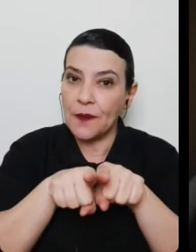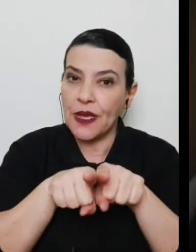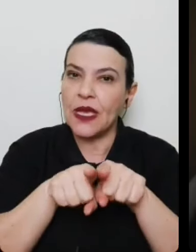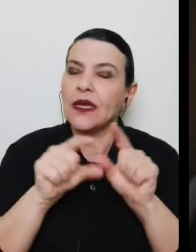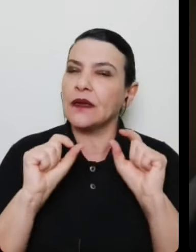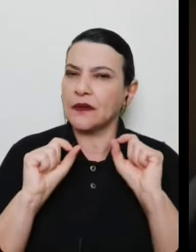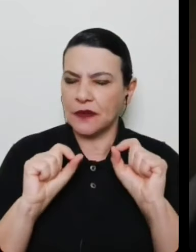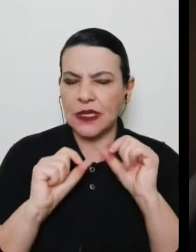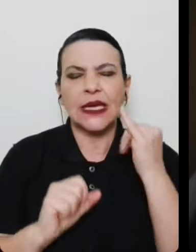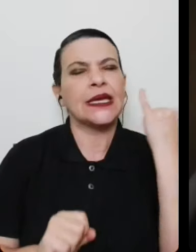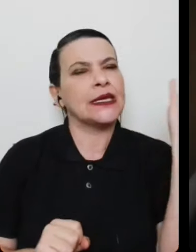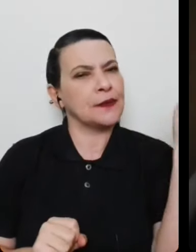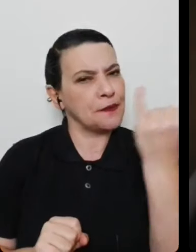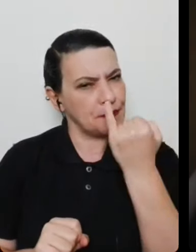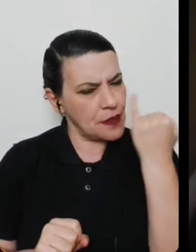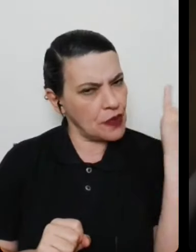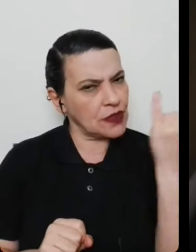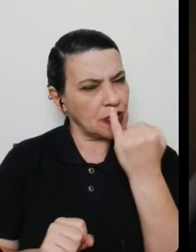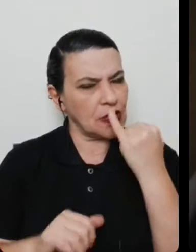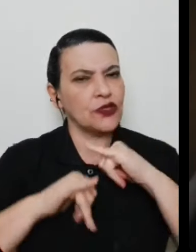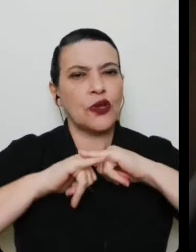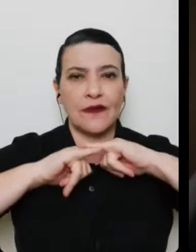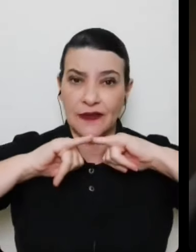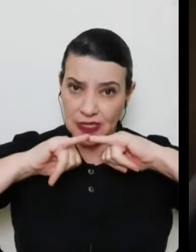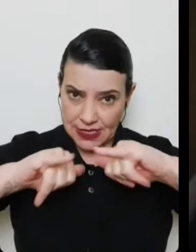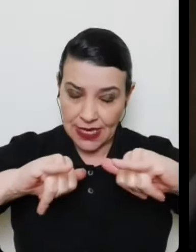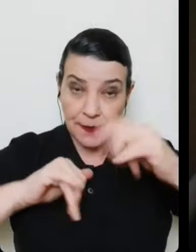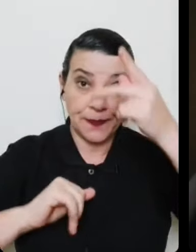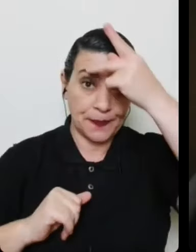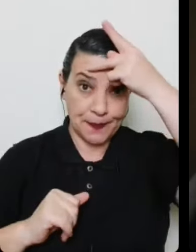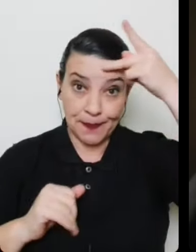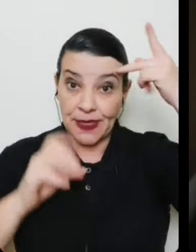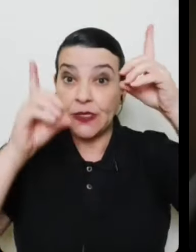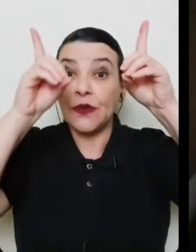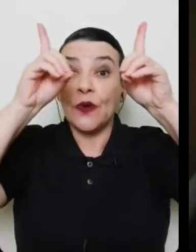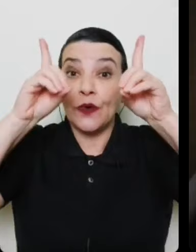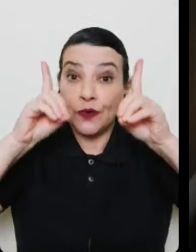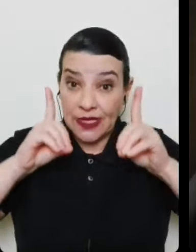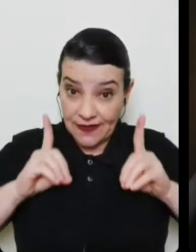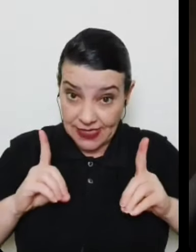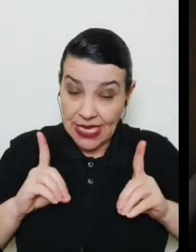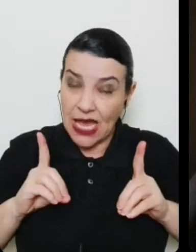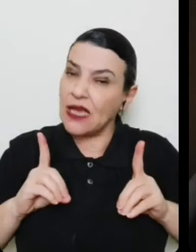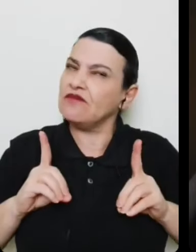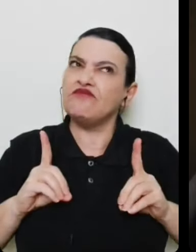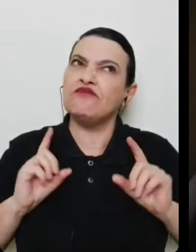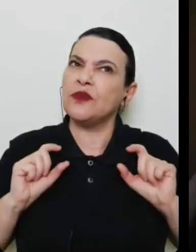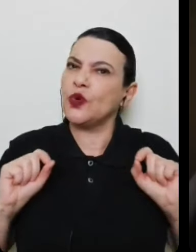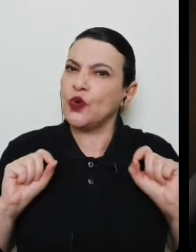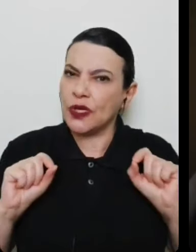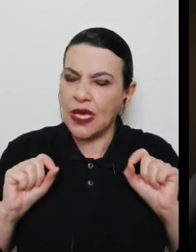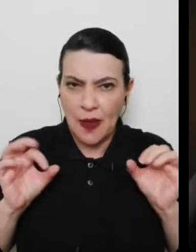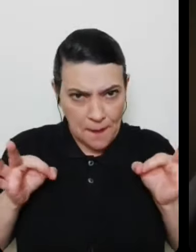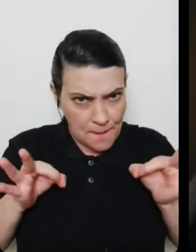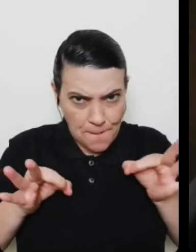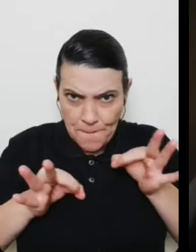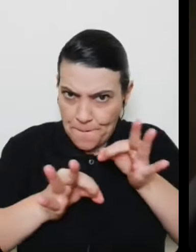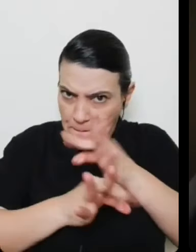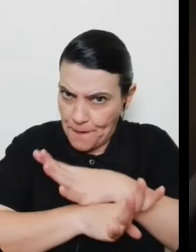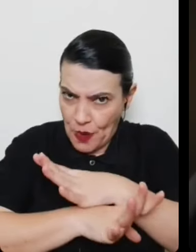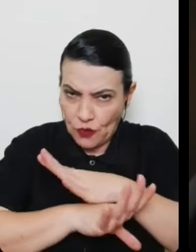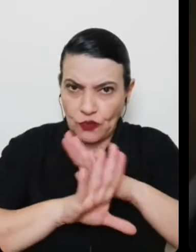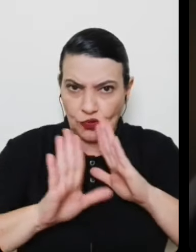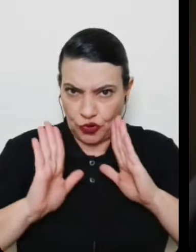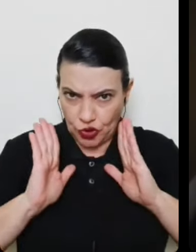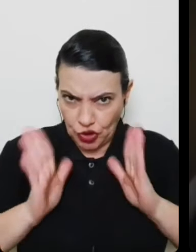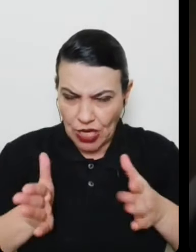uma questão importante, porque, assim, ser pessoa com deficiência não é suficiente para que